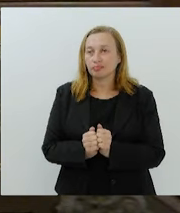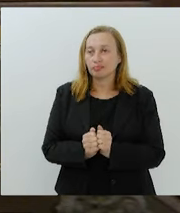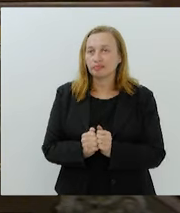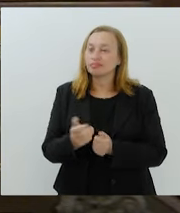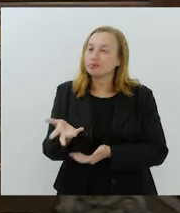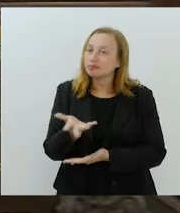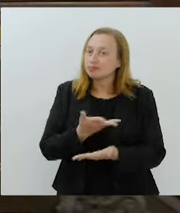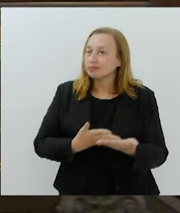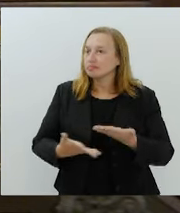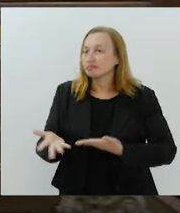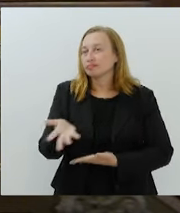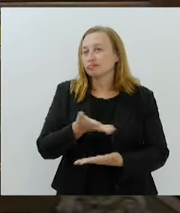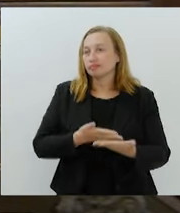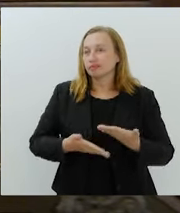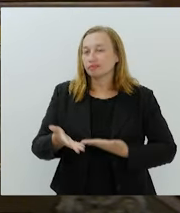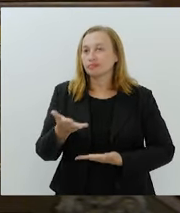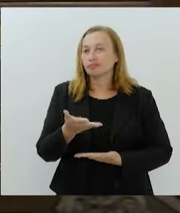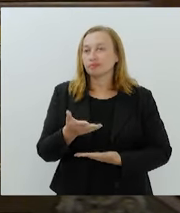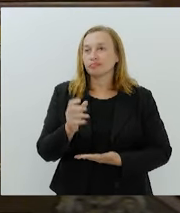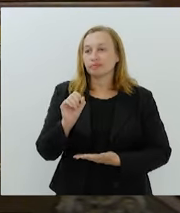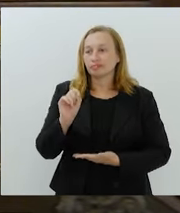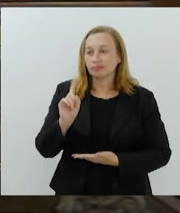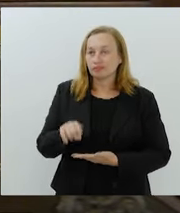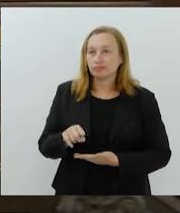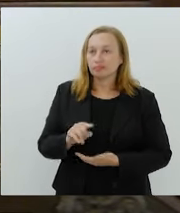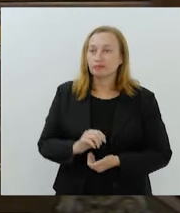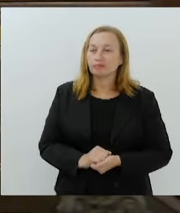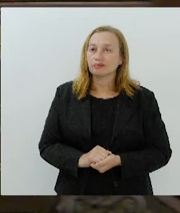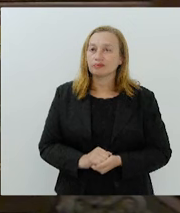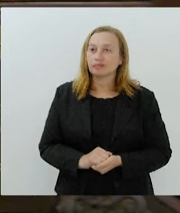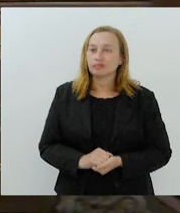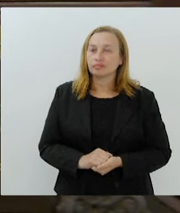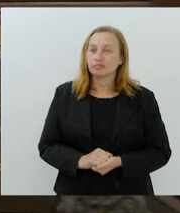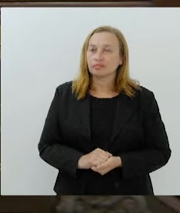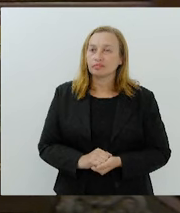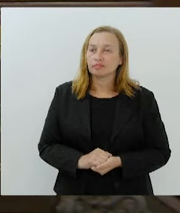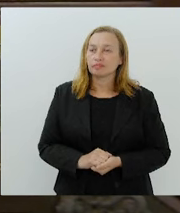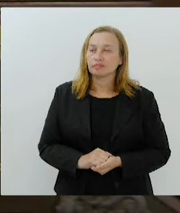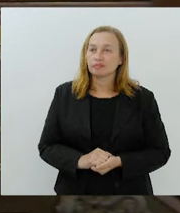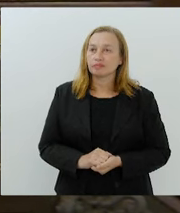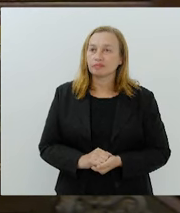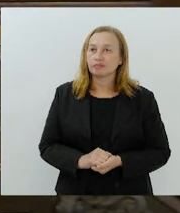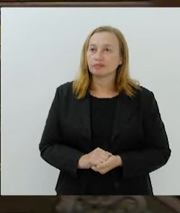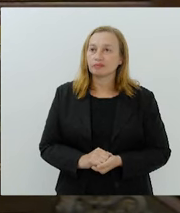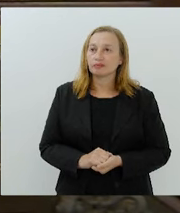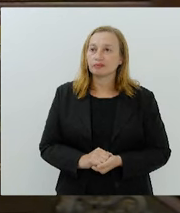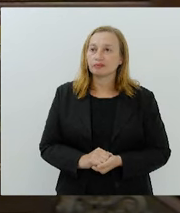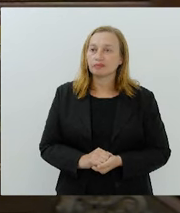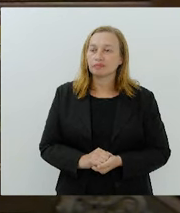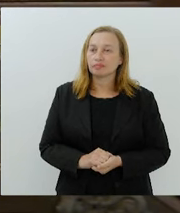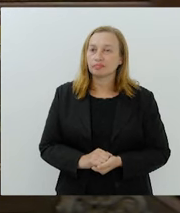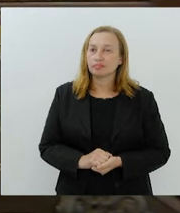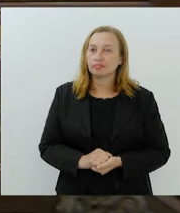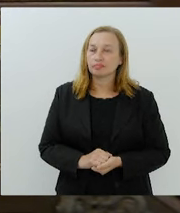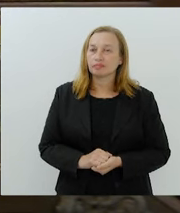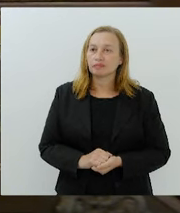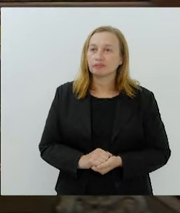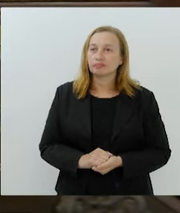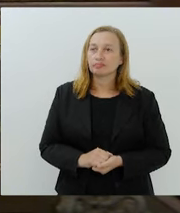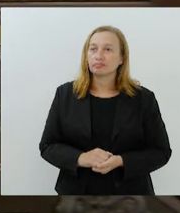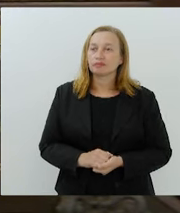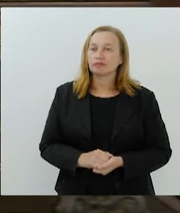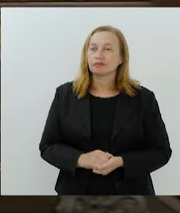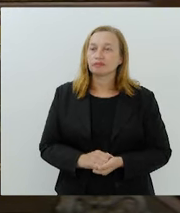confraria que é o coeficiente de boa vontade,